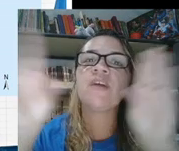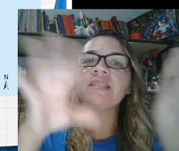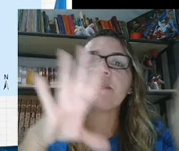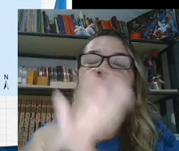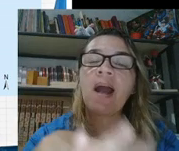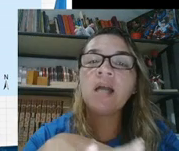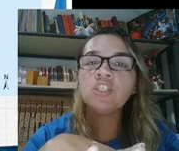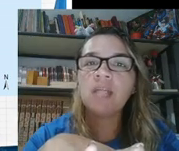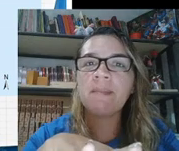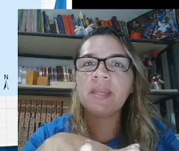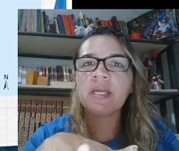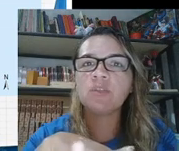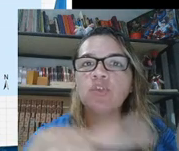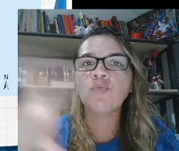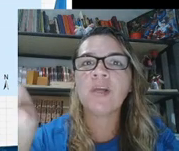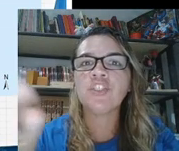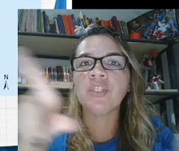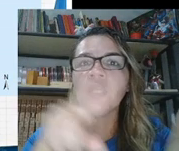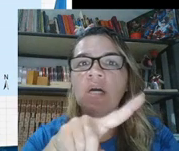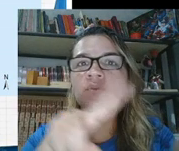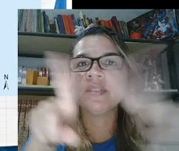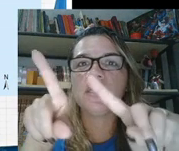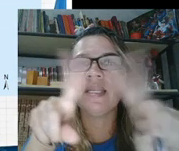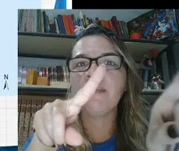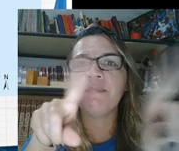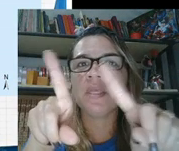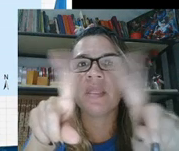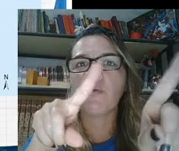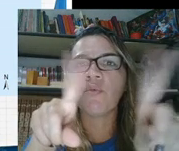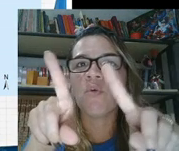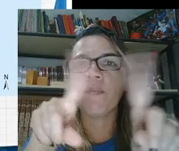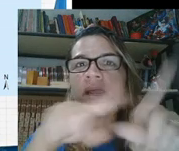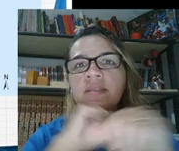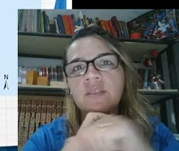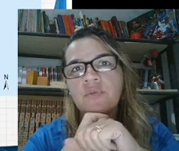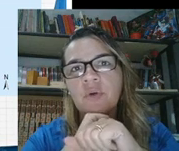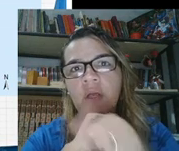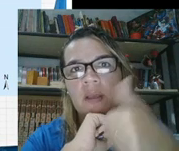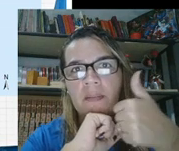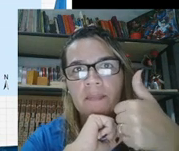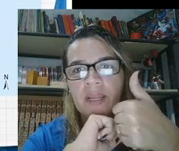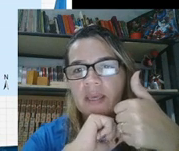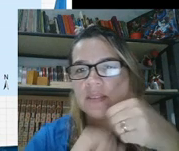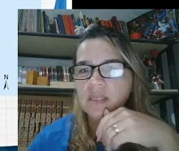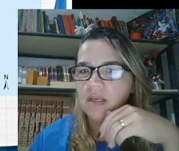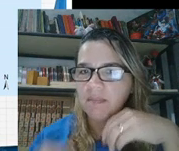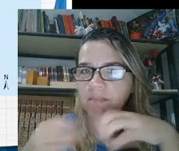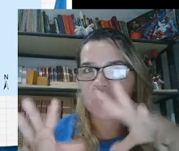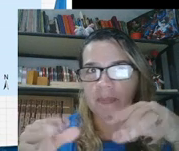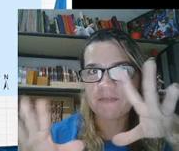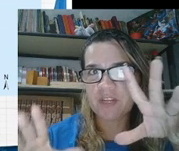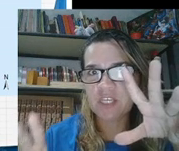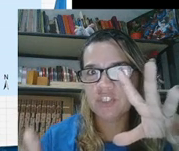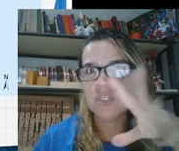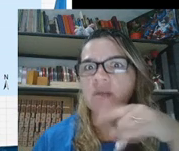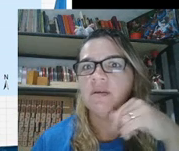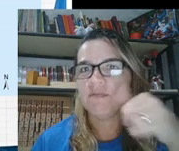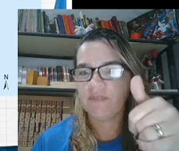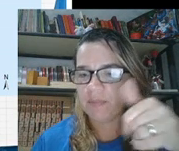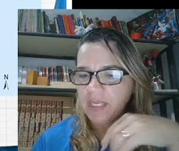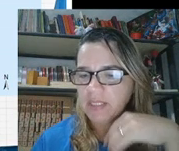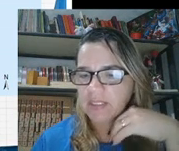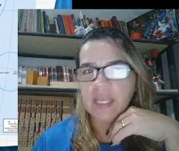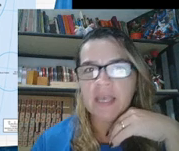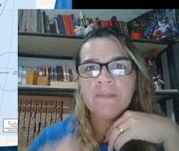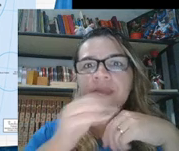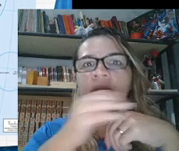eles fazem parte da América do Sul, mas não se limitam com o Brasil. Beleza? Bora pra frente?